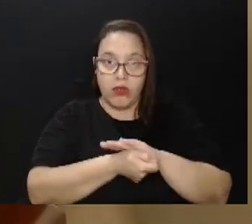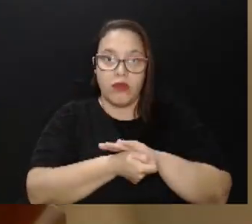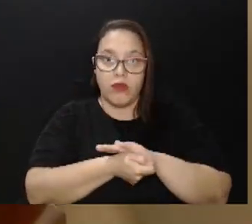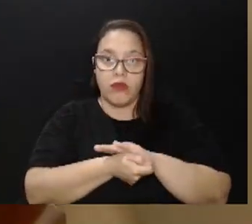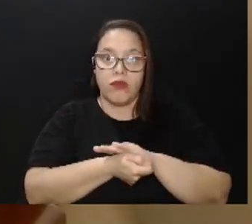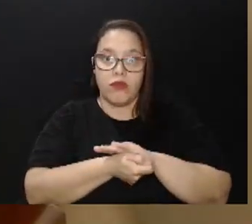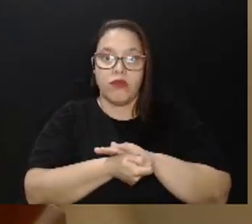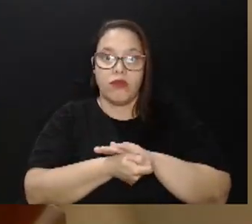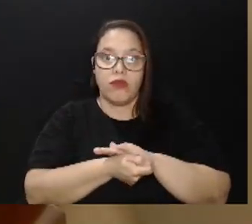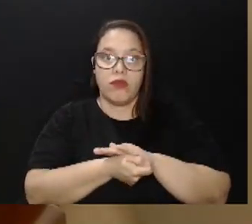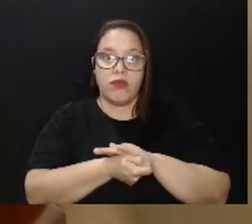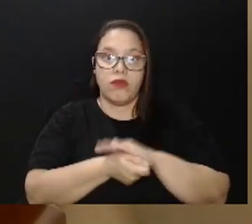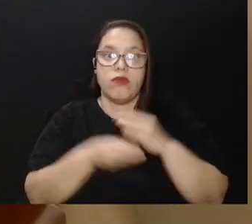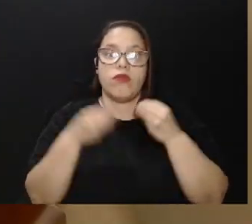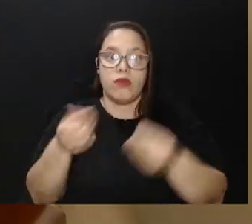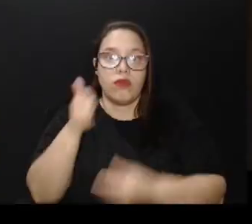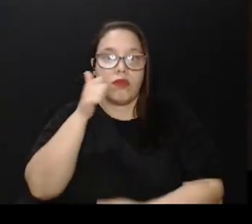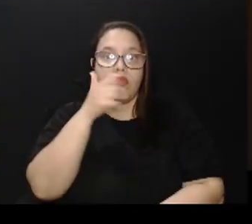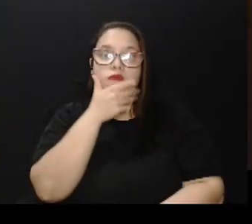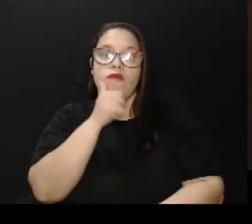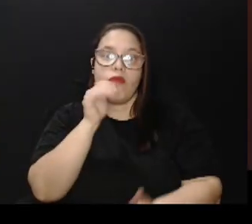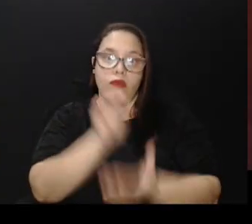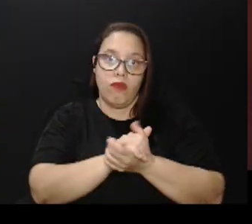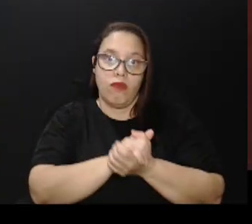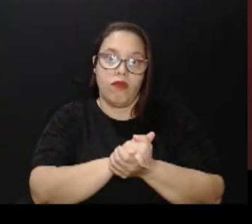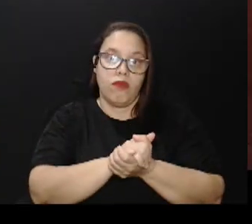para o marido montar alguma coisa.